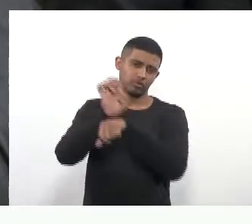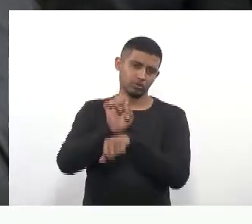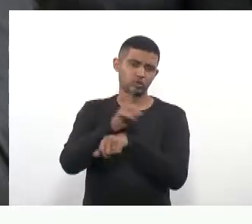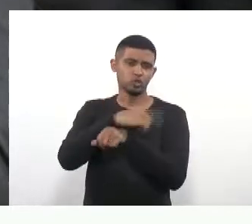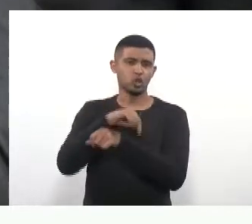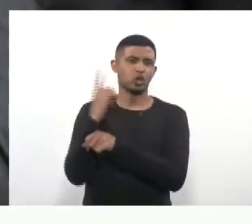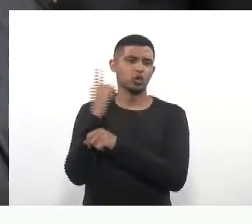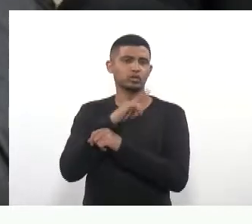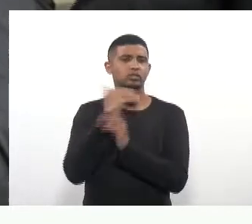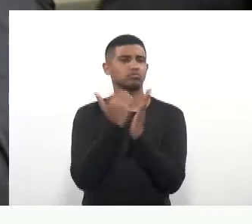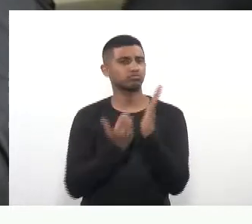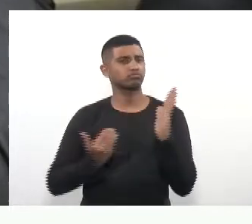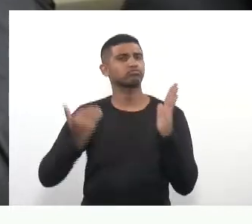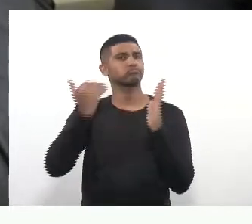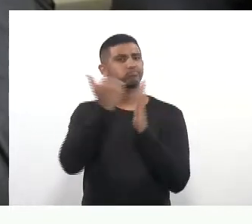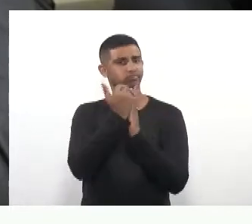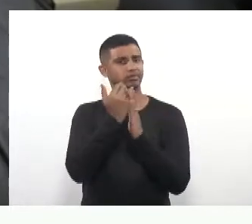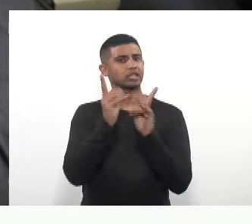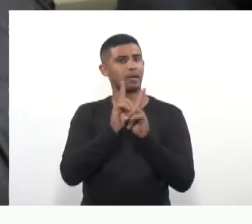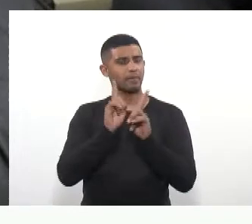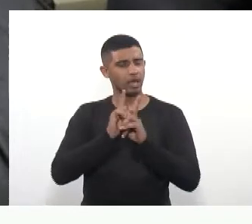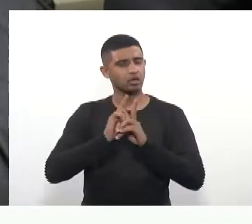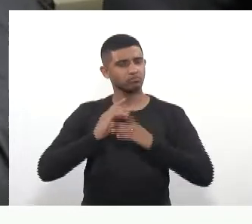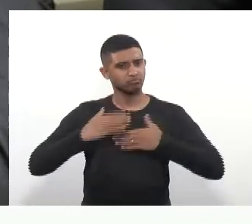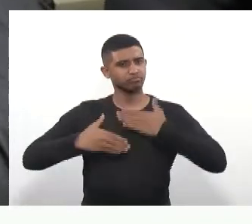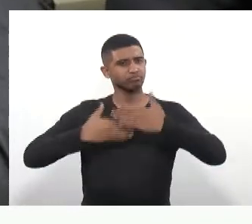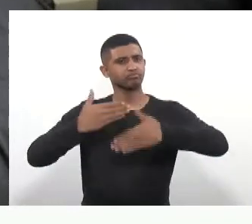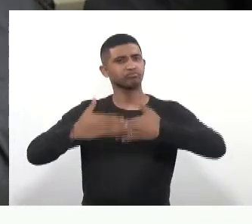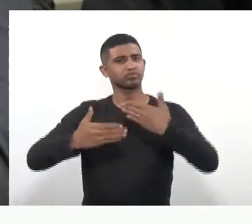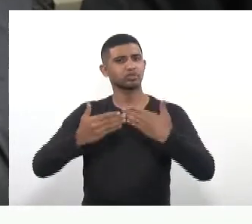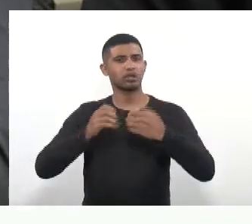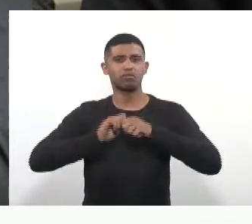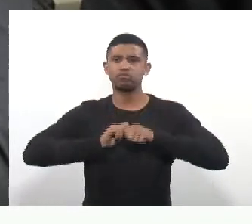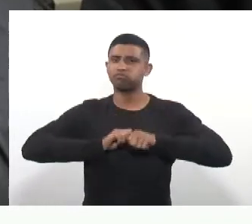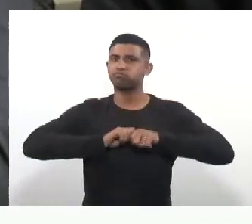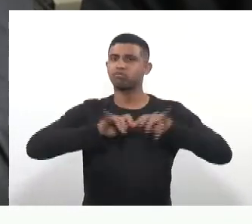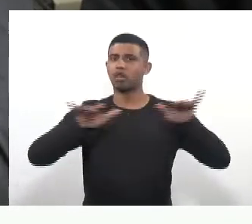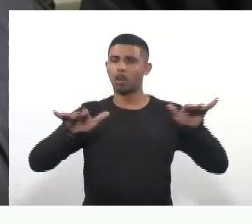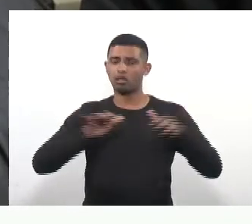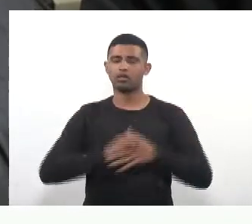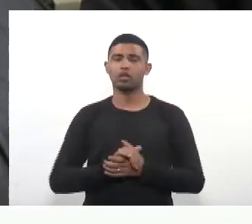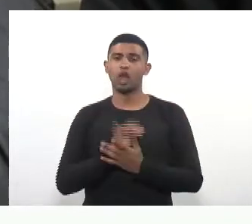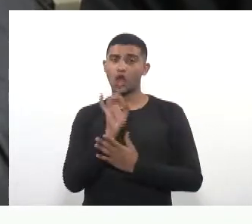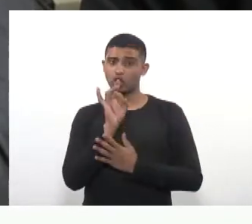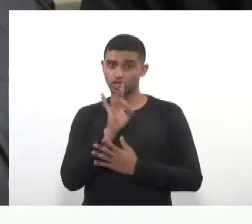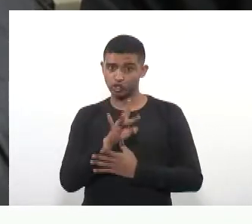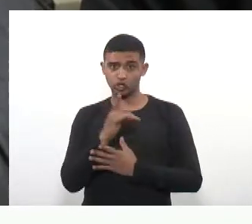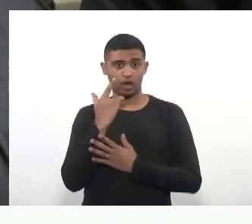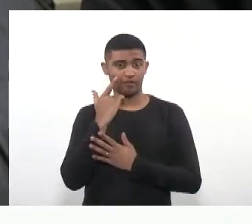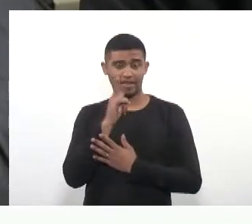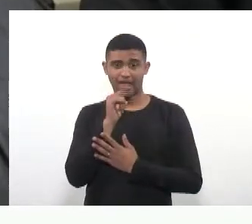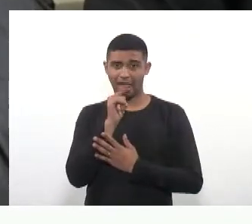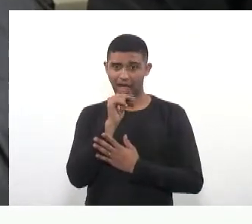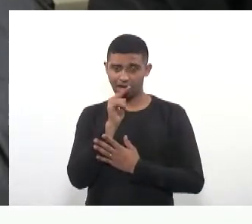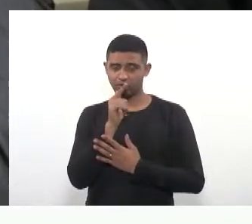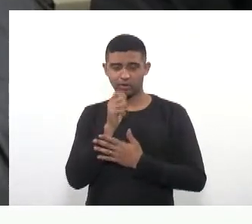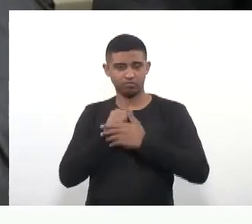gente avançar, caminhar rumo à universalização, não só do ponto de vista do abastecimento com